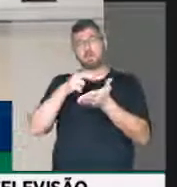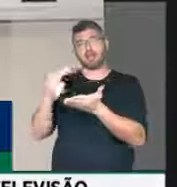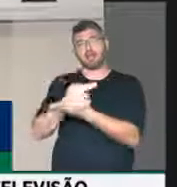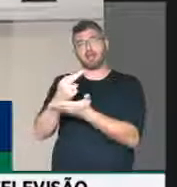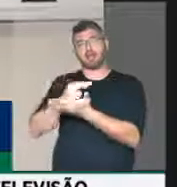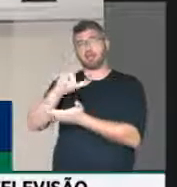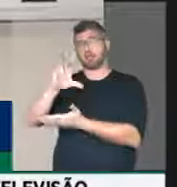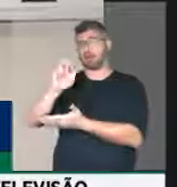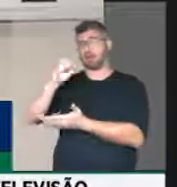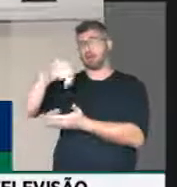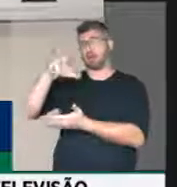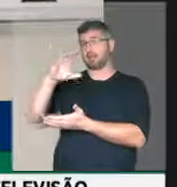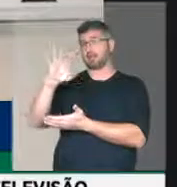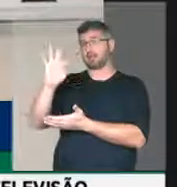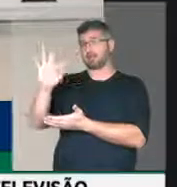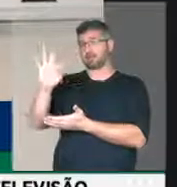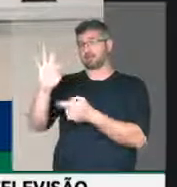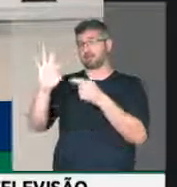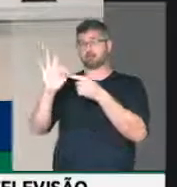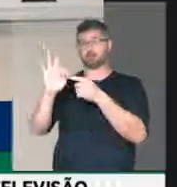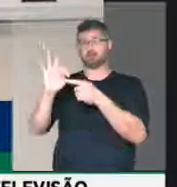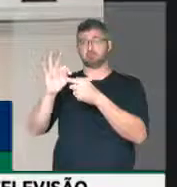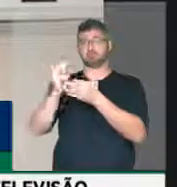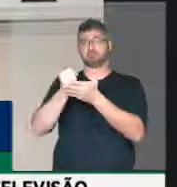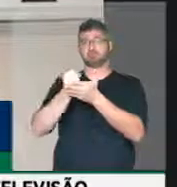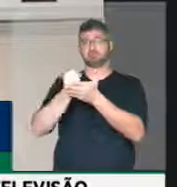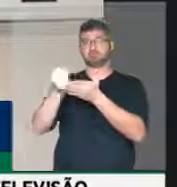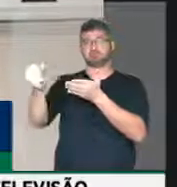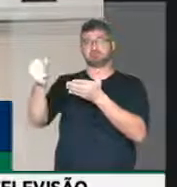revista Lancet, que está caindo por terra.